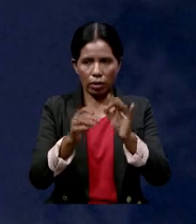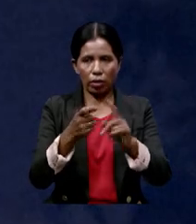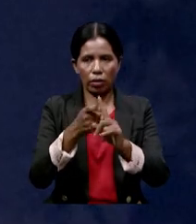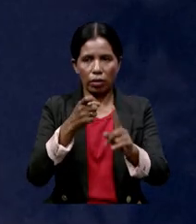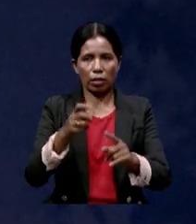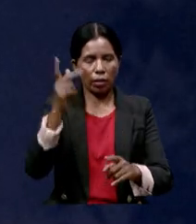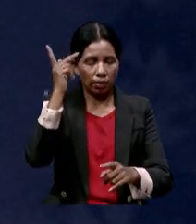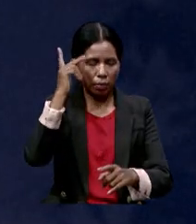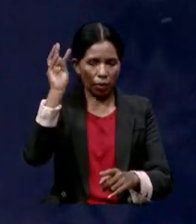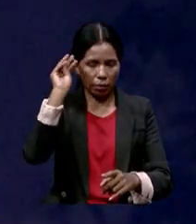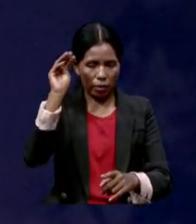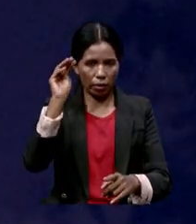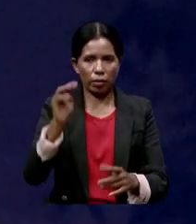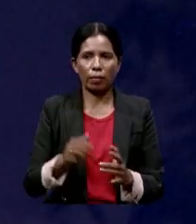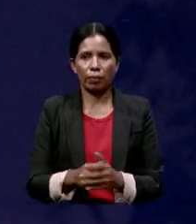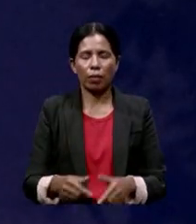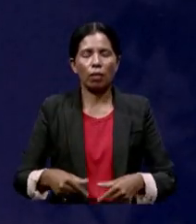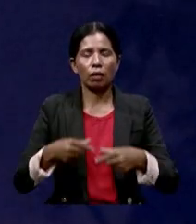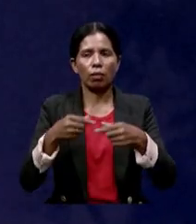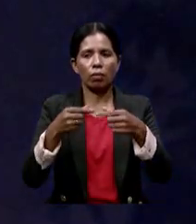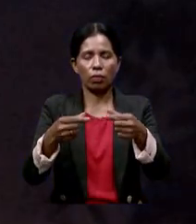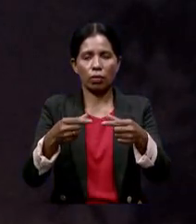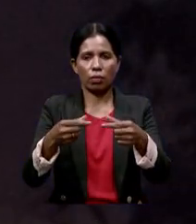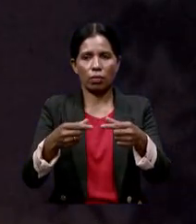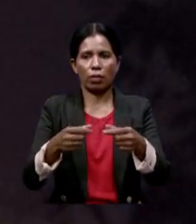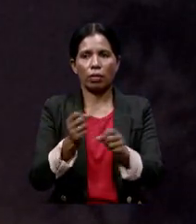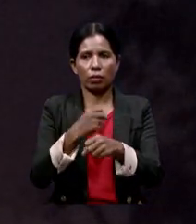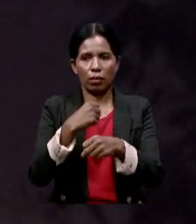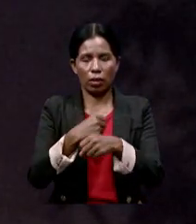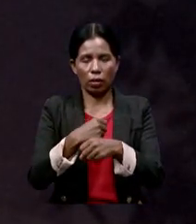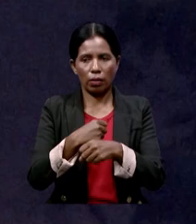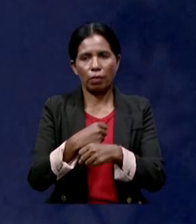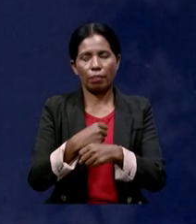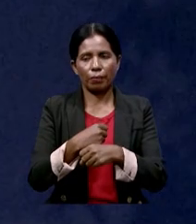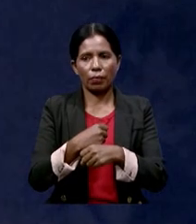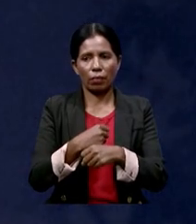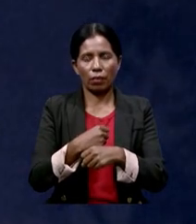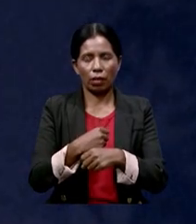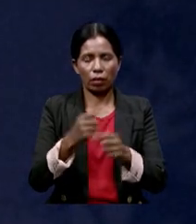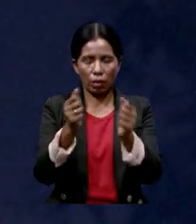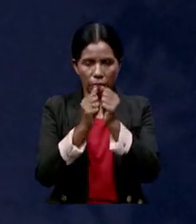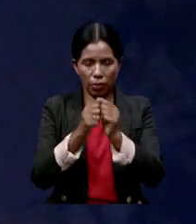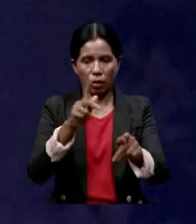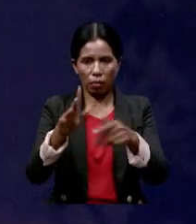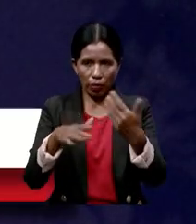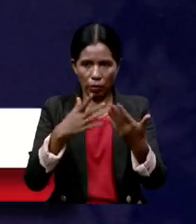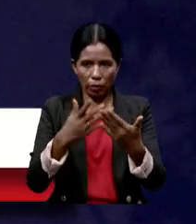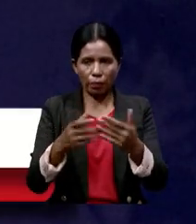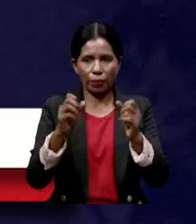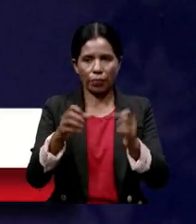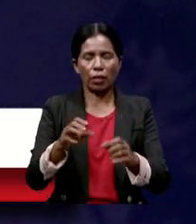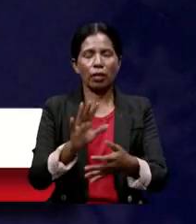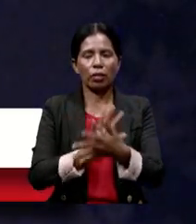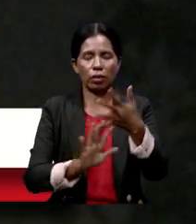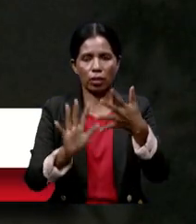excelência Primeiro Ministro, fo orientação atuhalo netic, atuhamonto com a comunidade sira,